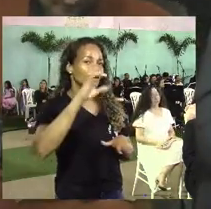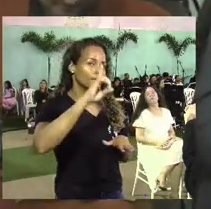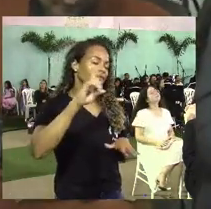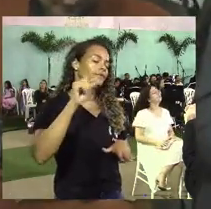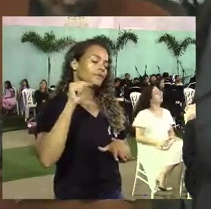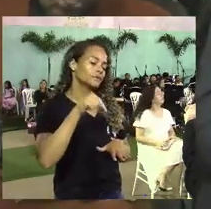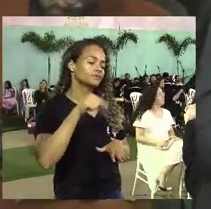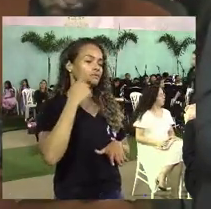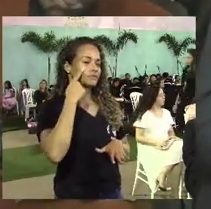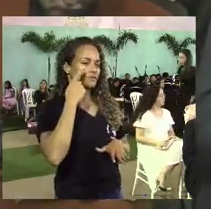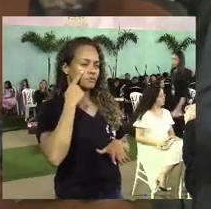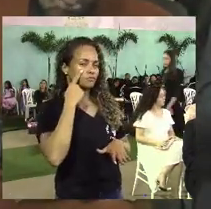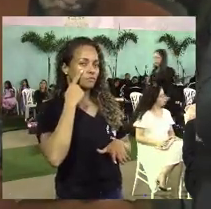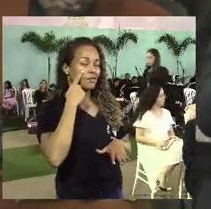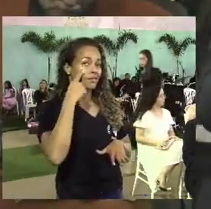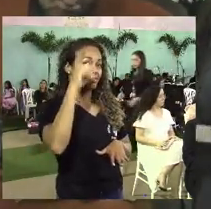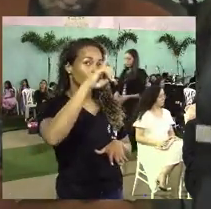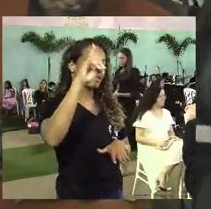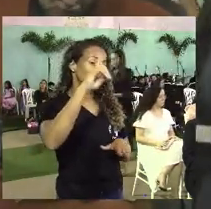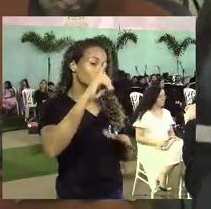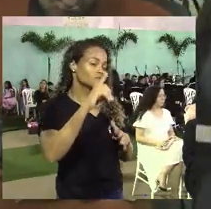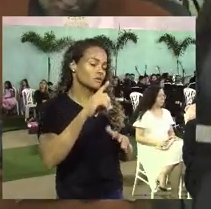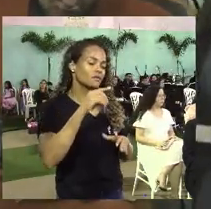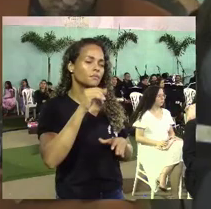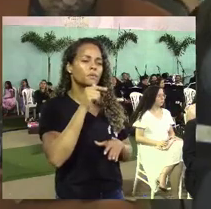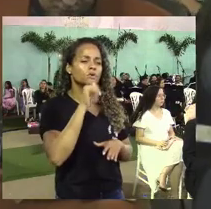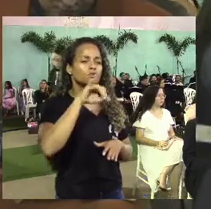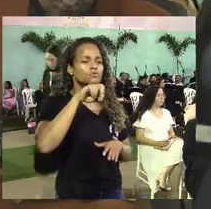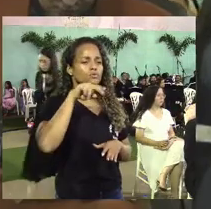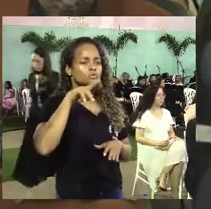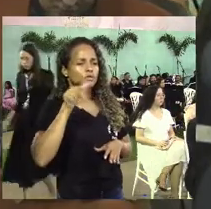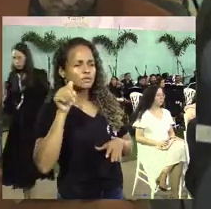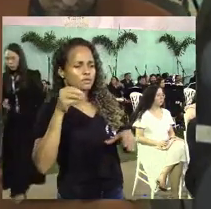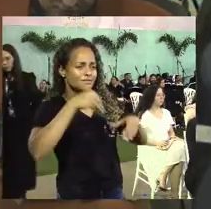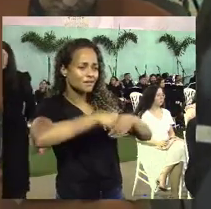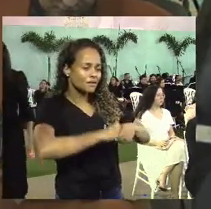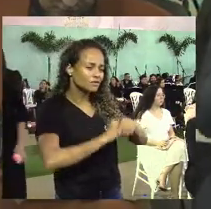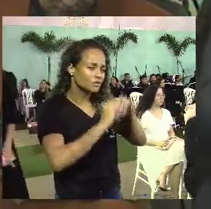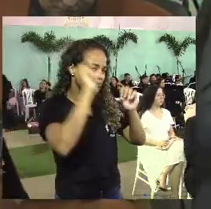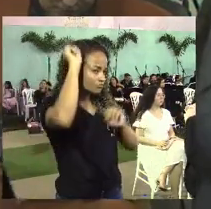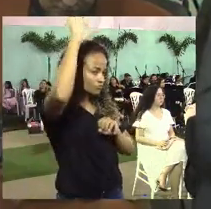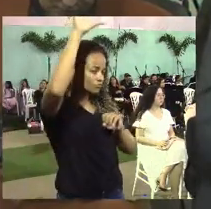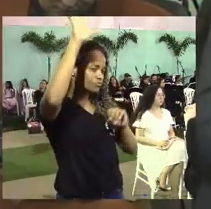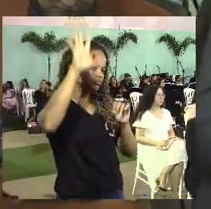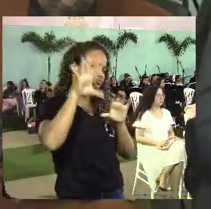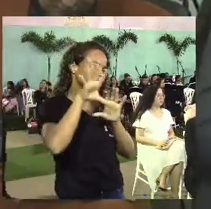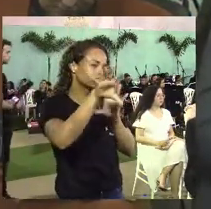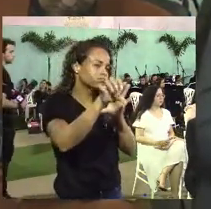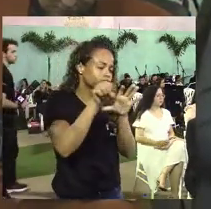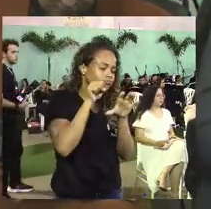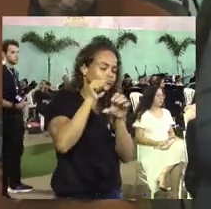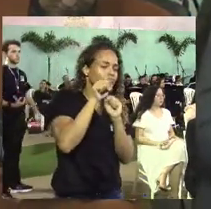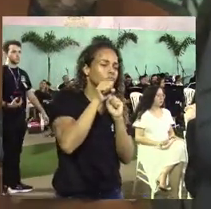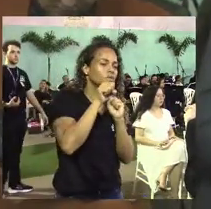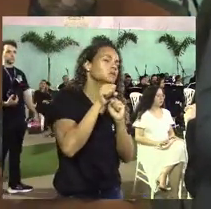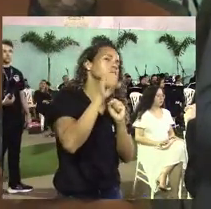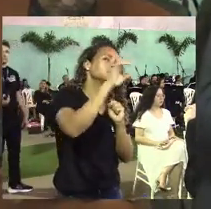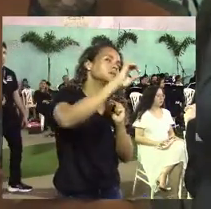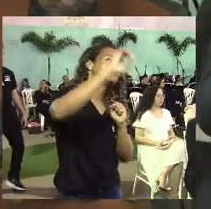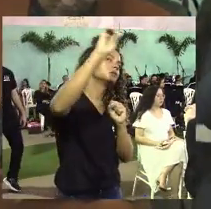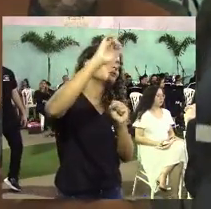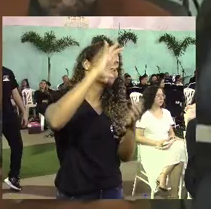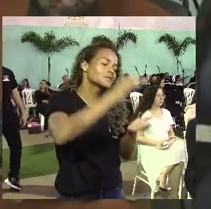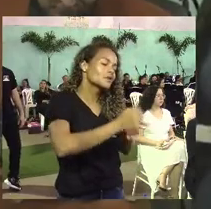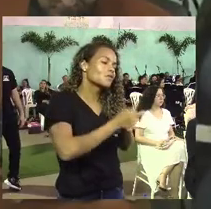pregar o evangelho ele estava no ventre da baleia na escuridão ele diz as entranhas do inferno